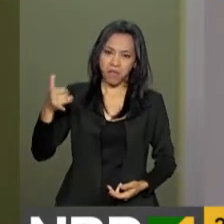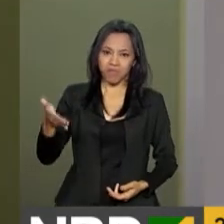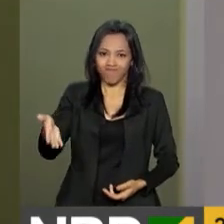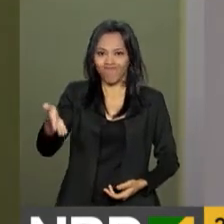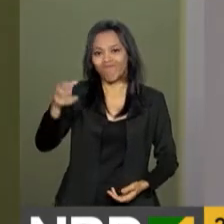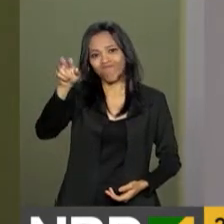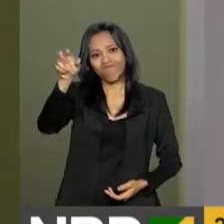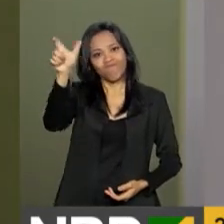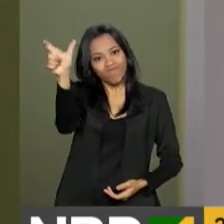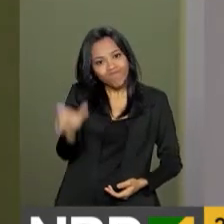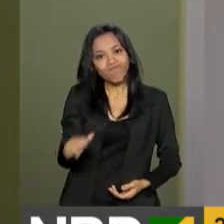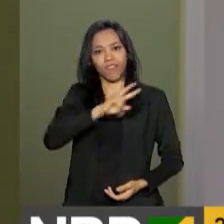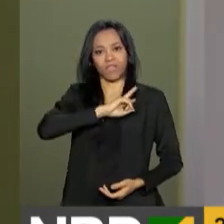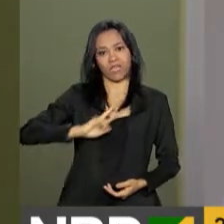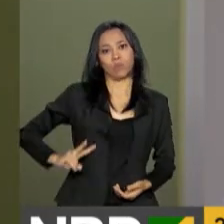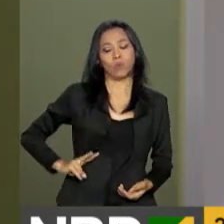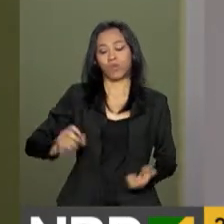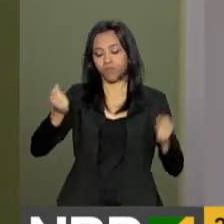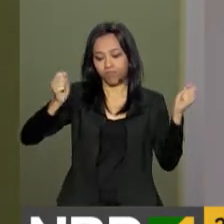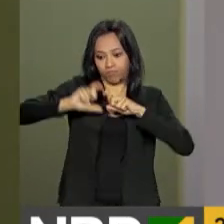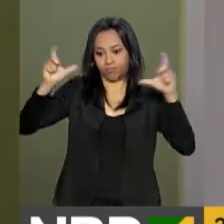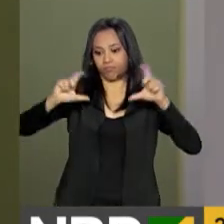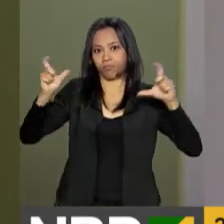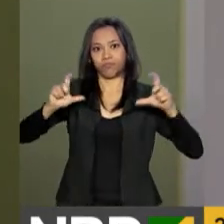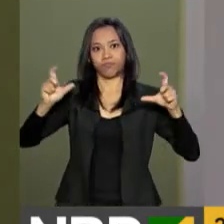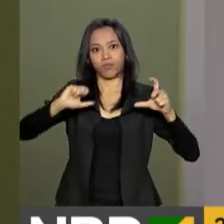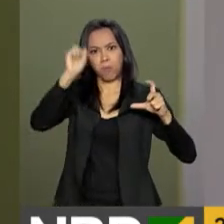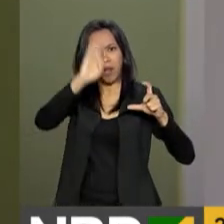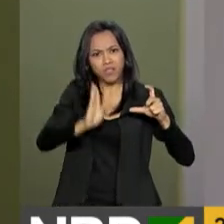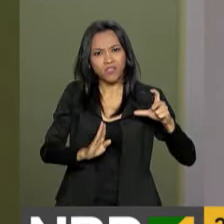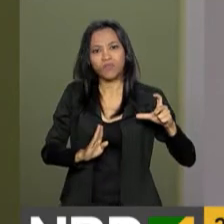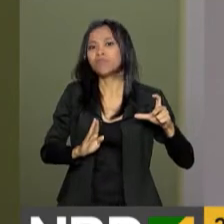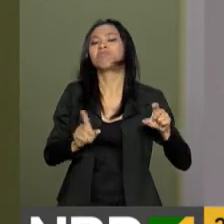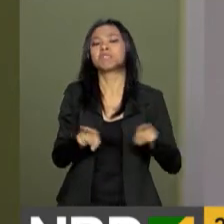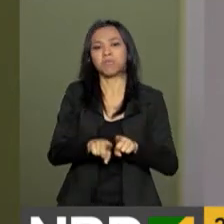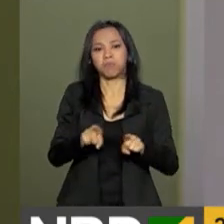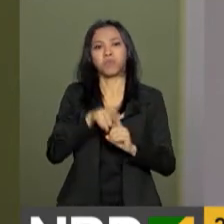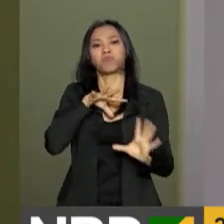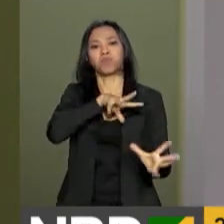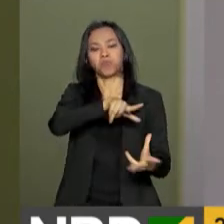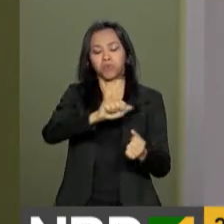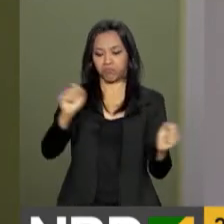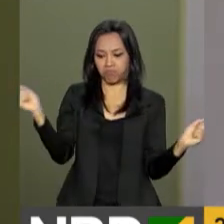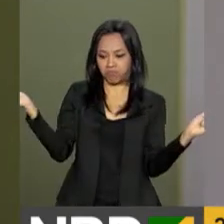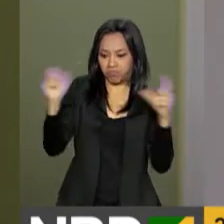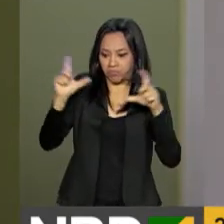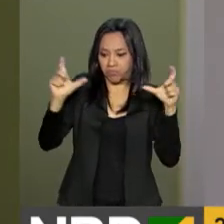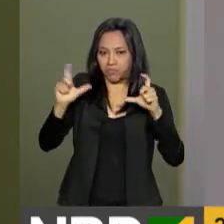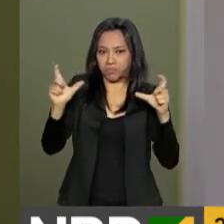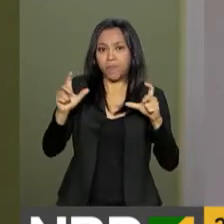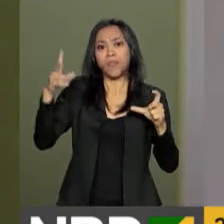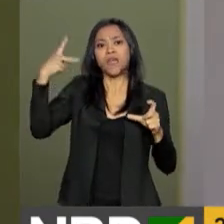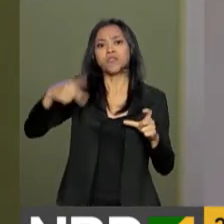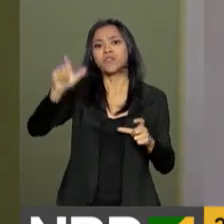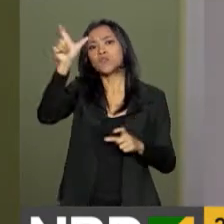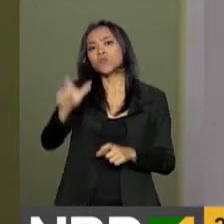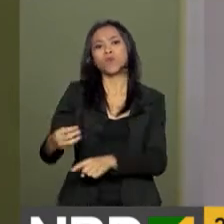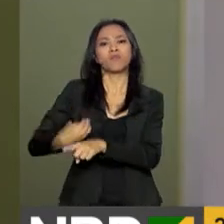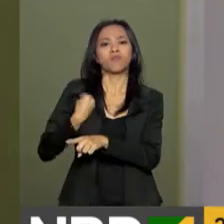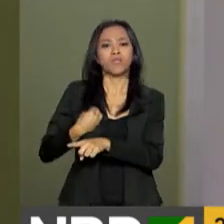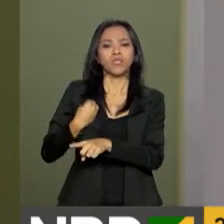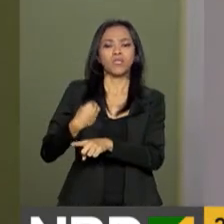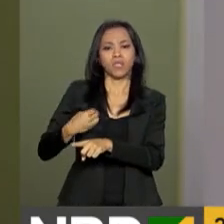apenas o nosso país mas chocou o mundo mariele teve sua trajetória política